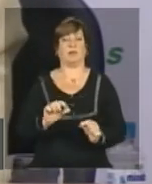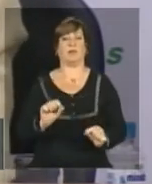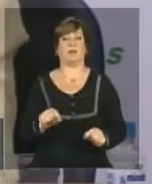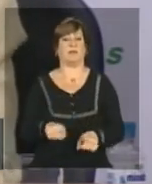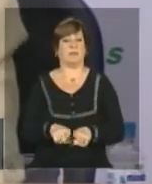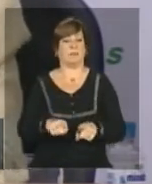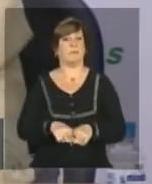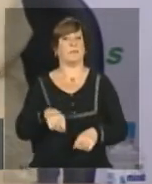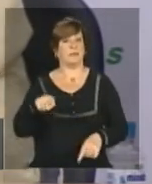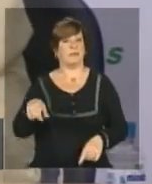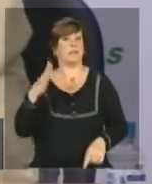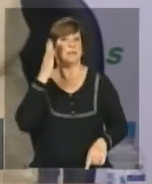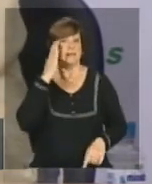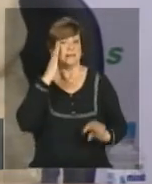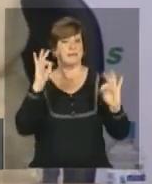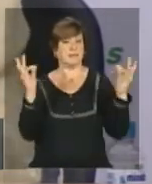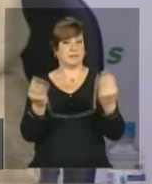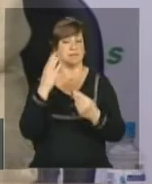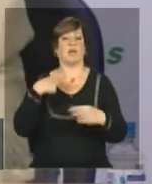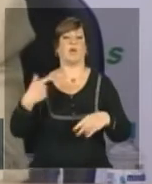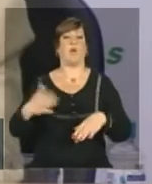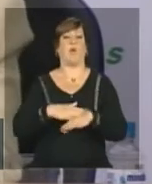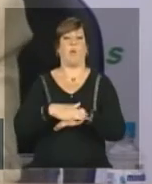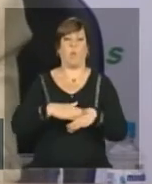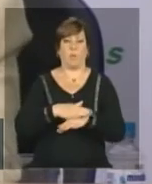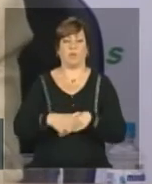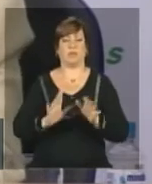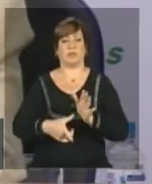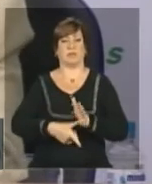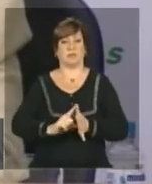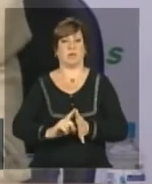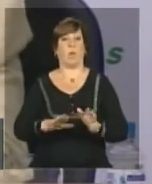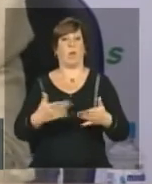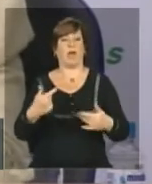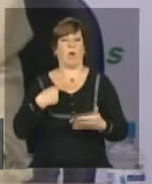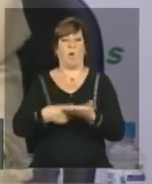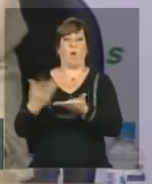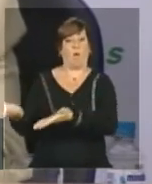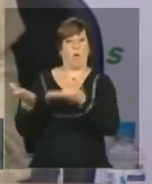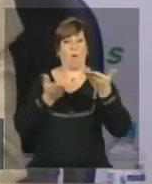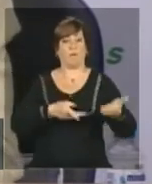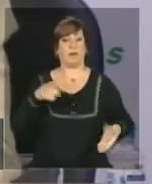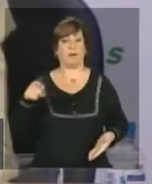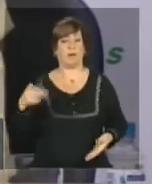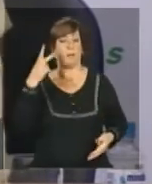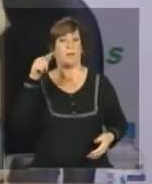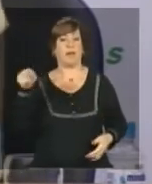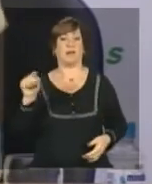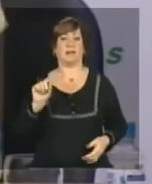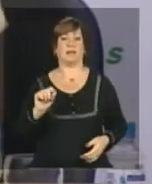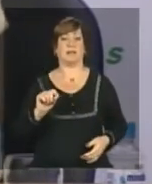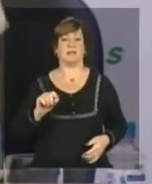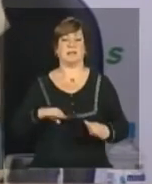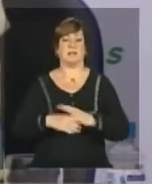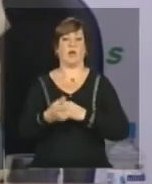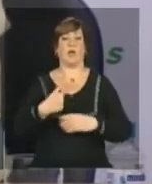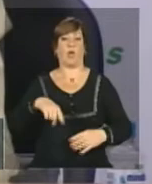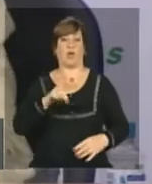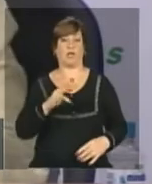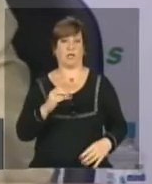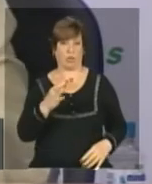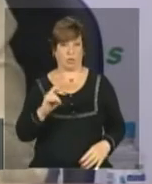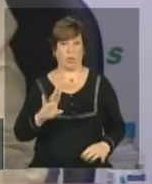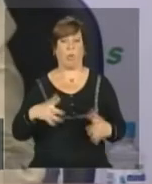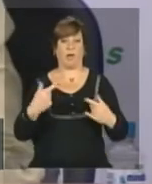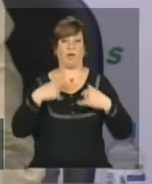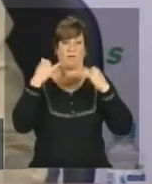Formile sabe disso. A gente conversou. Quando eu o convidei para ser o nosso diretor, quando